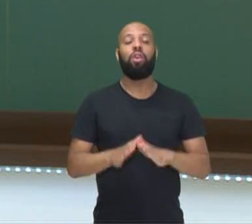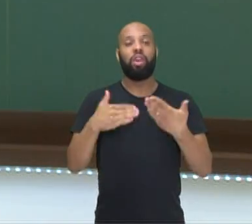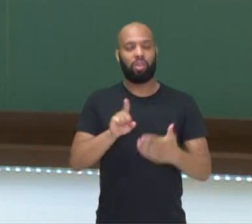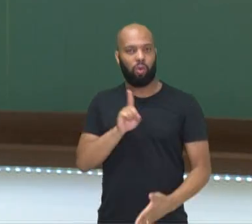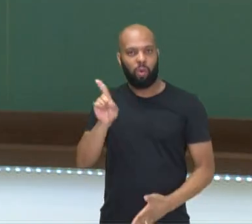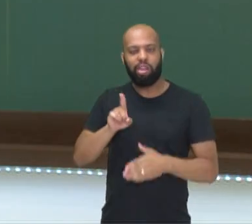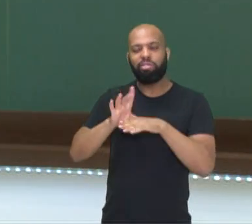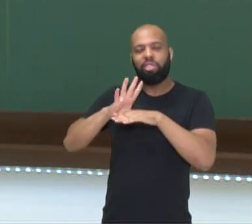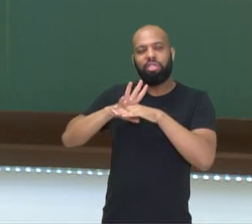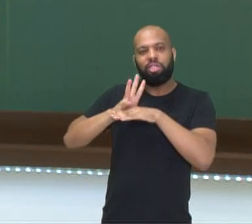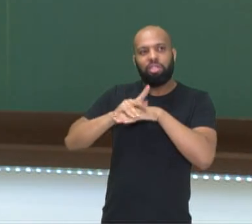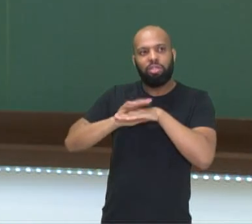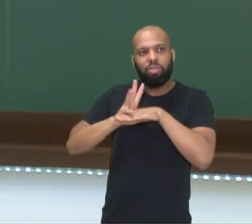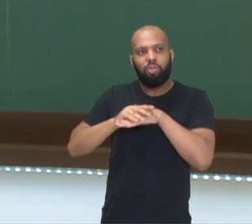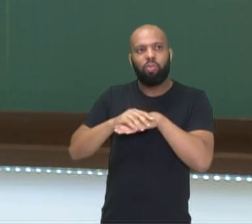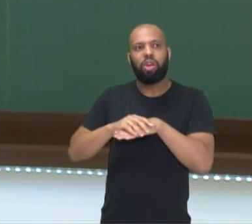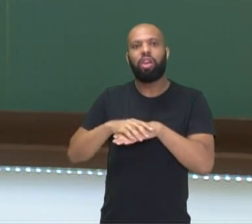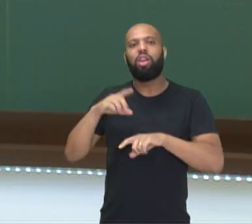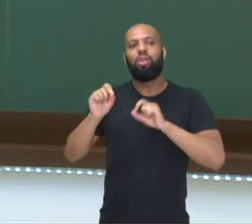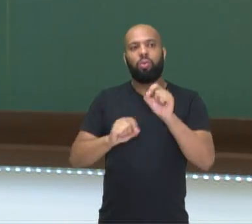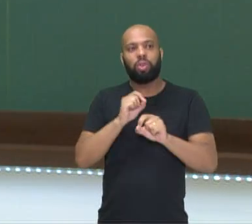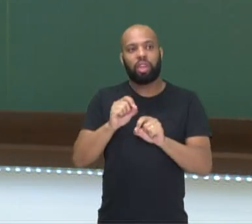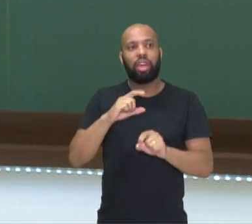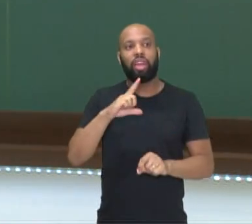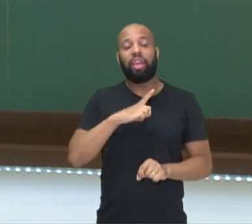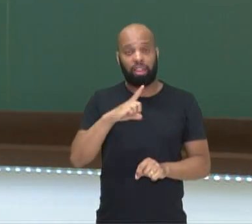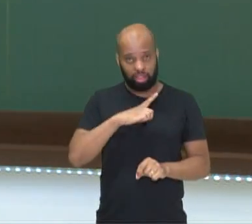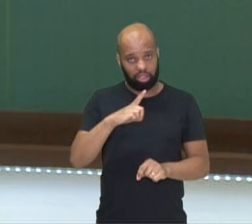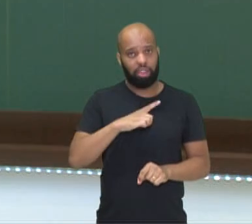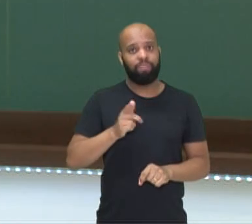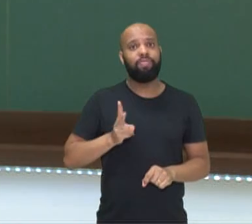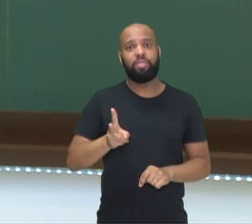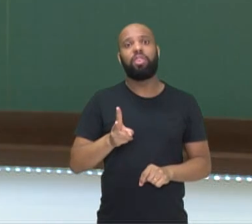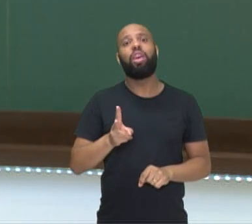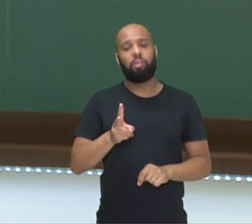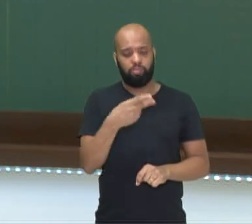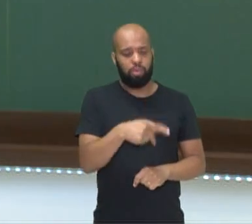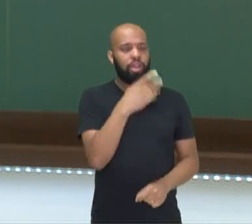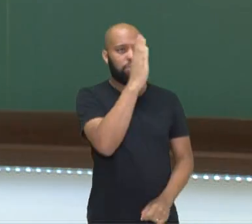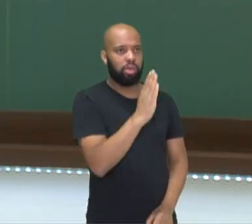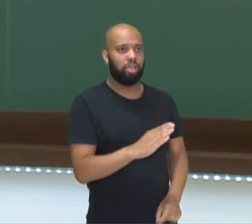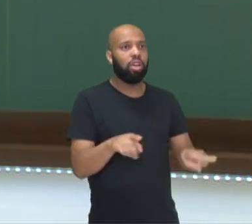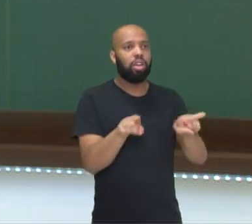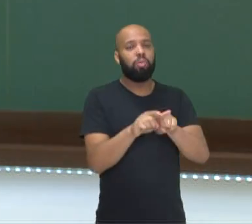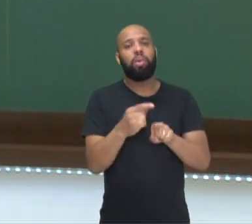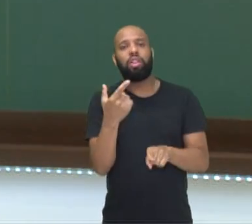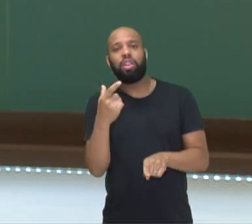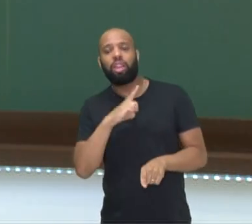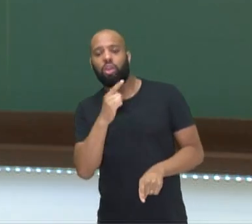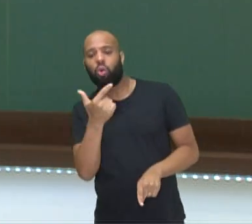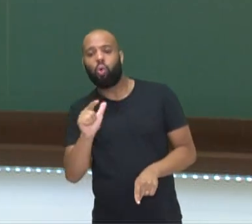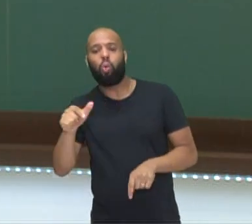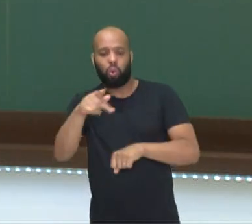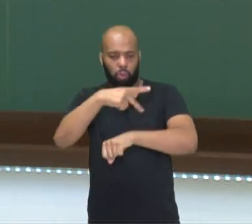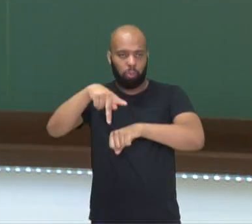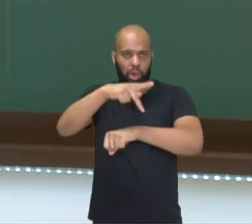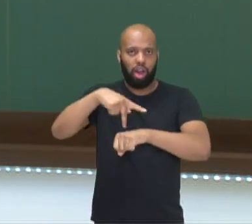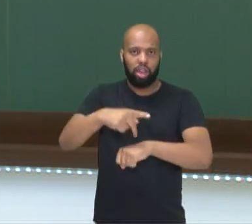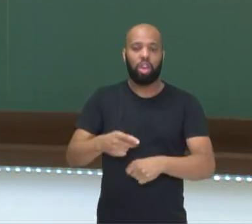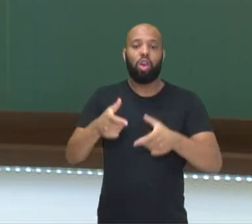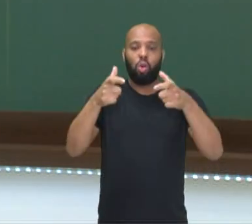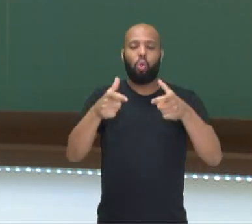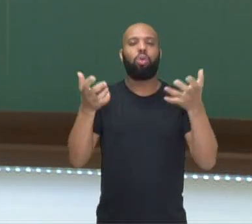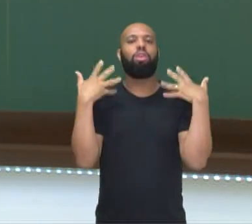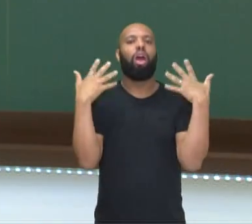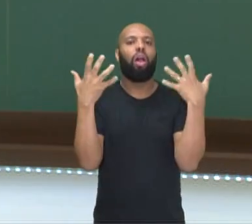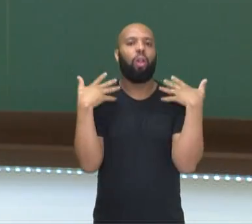Essa malária é uma doença muito comum, muito característica no Brasil e países que ficam na região tropical